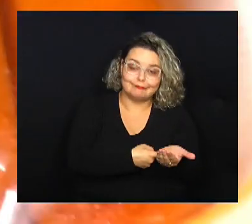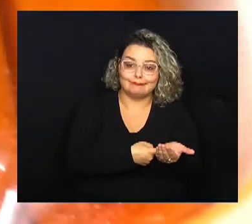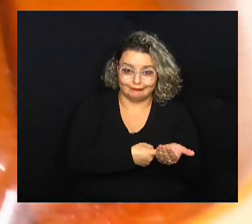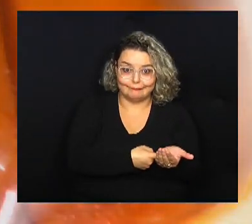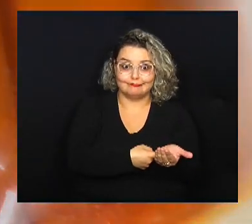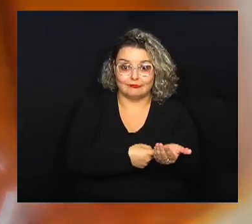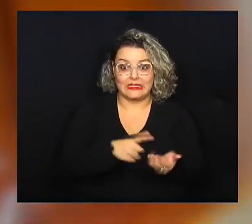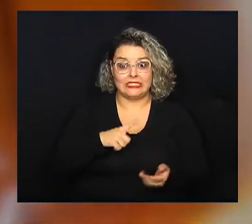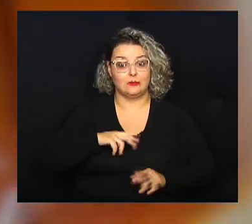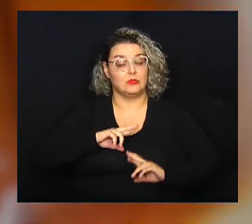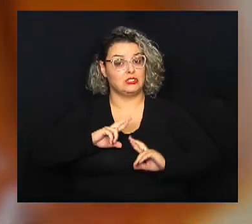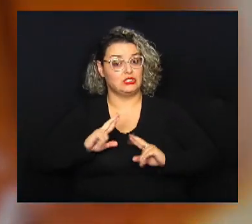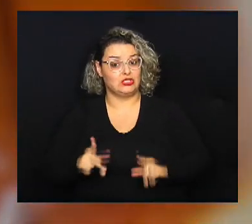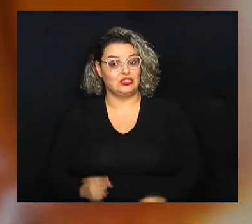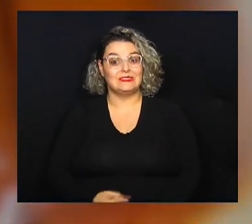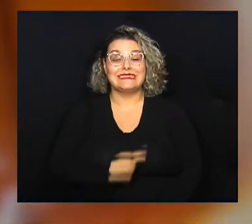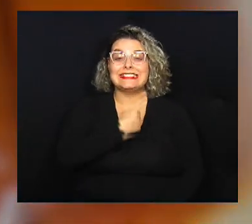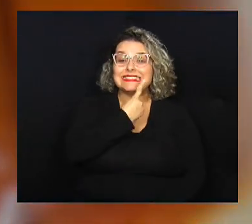uma diferença de